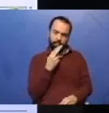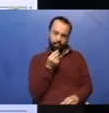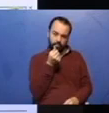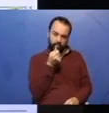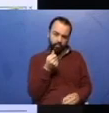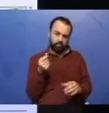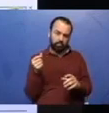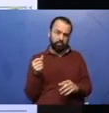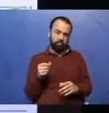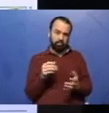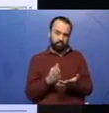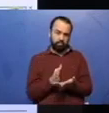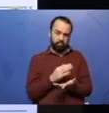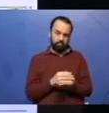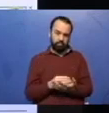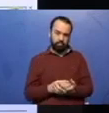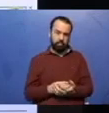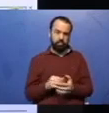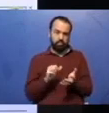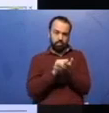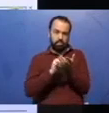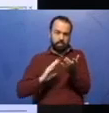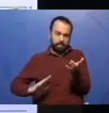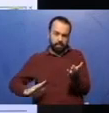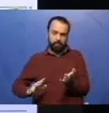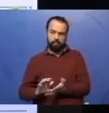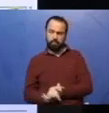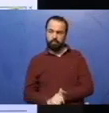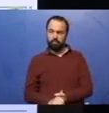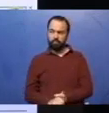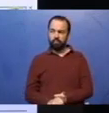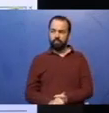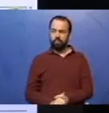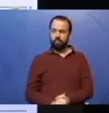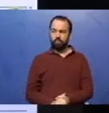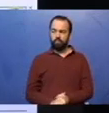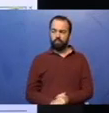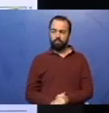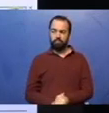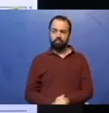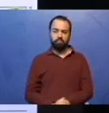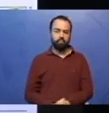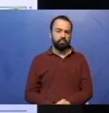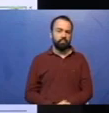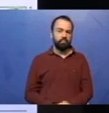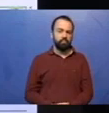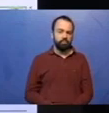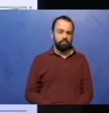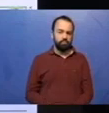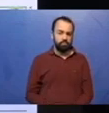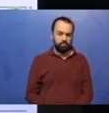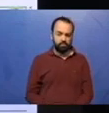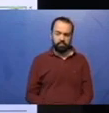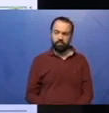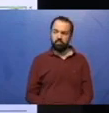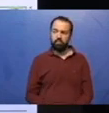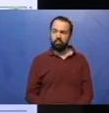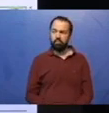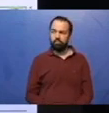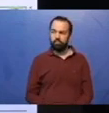lápis, vamos fazer as atividades juntos? Vamos agora colocar em prática tudo isso aqui, ó, para ver se vocês entenderam